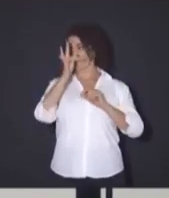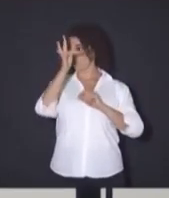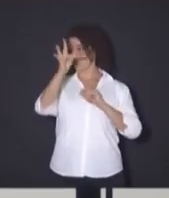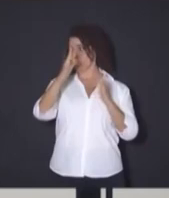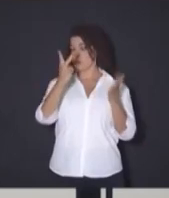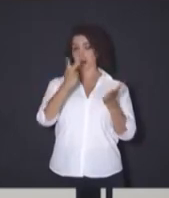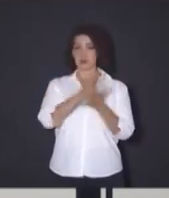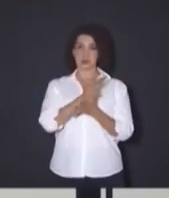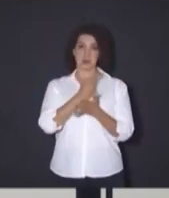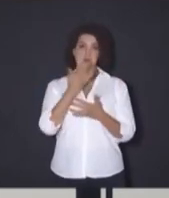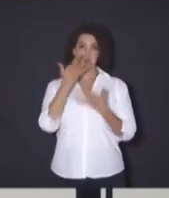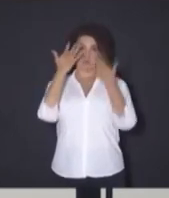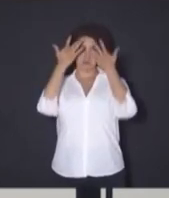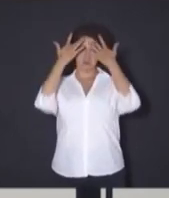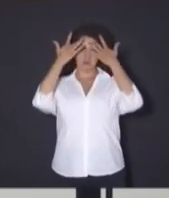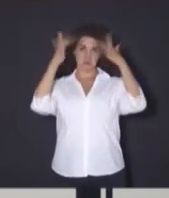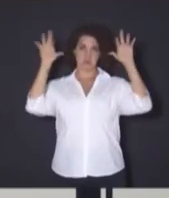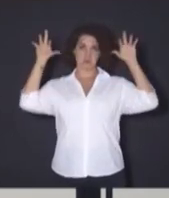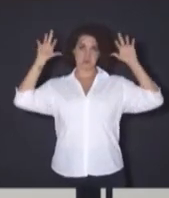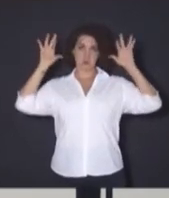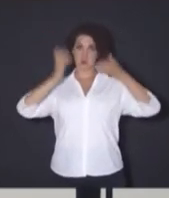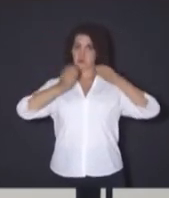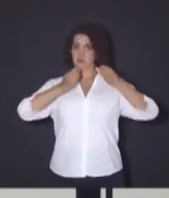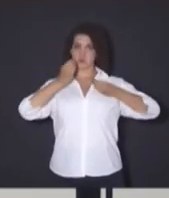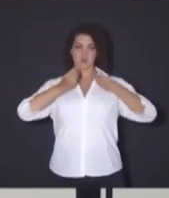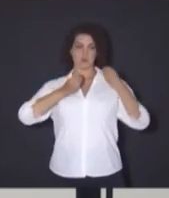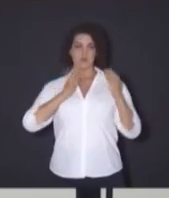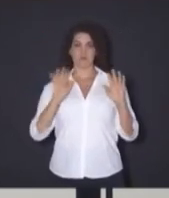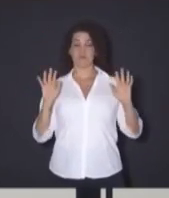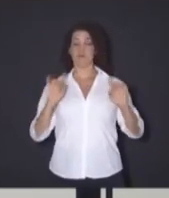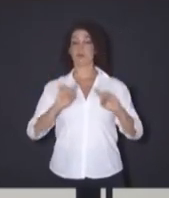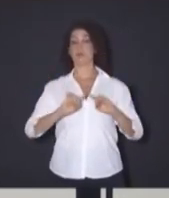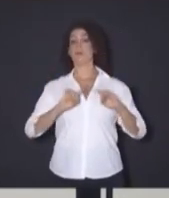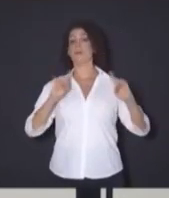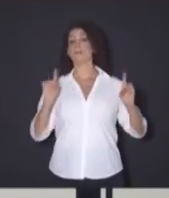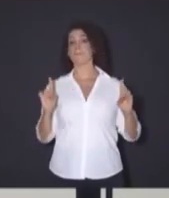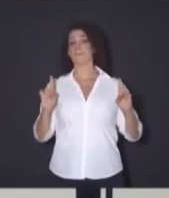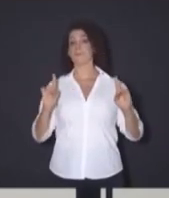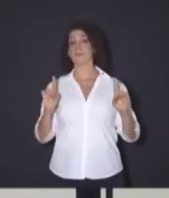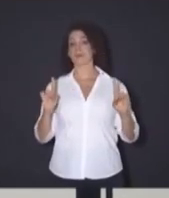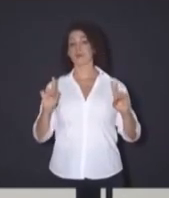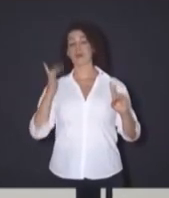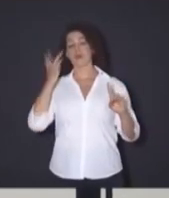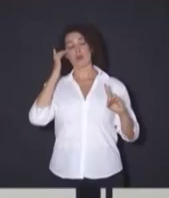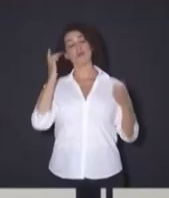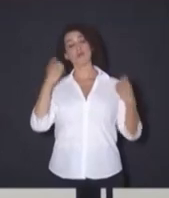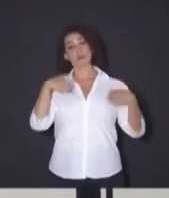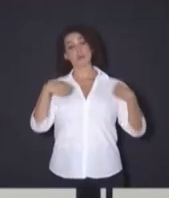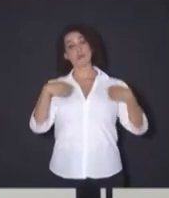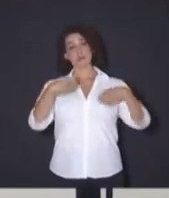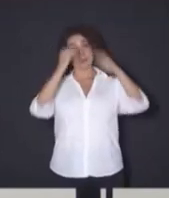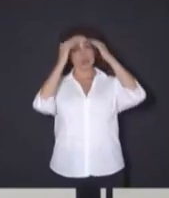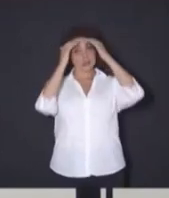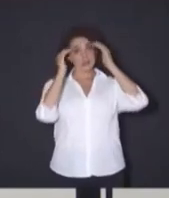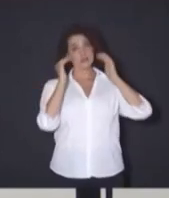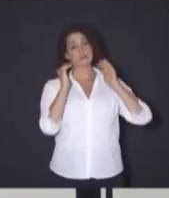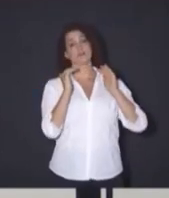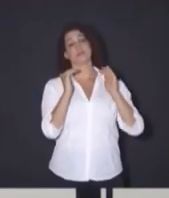futuro, sei lá como será. Mas eu acho que tem que respeitar